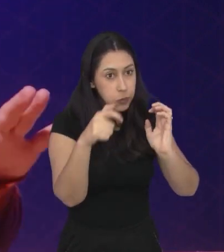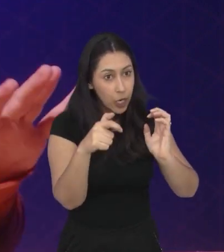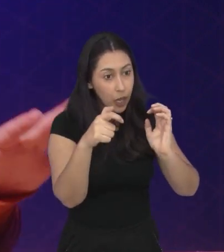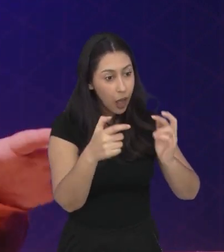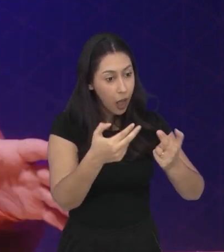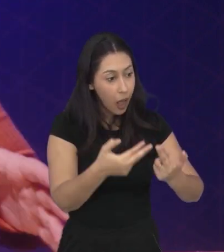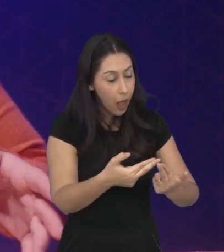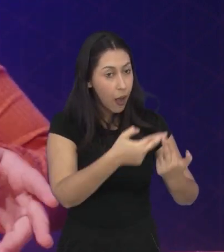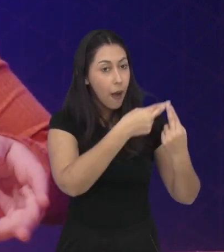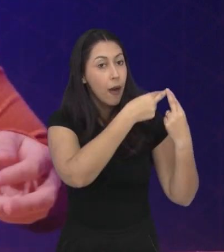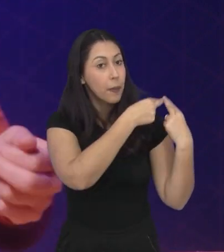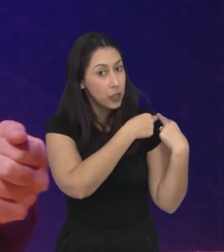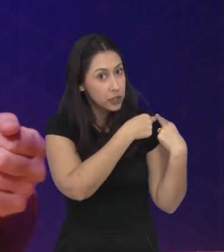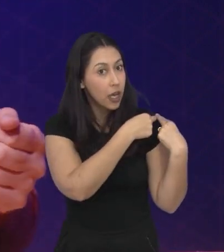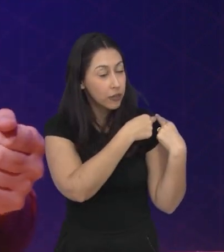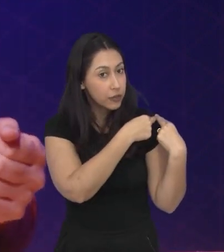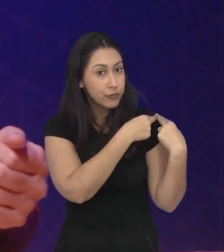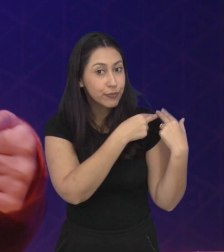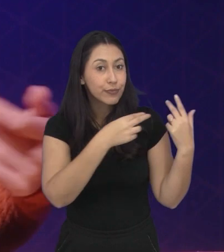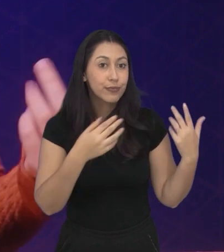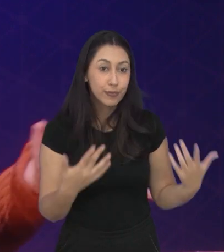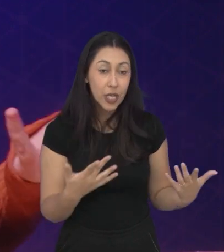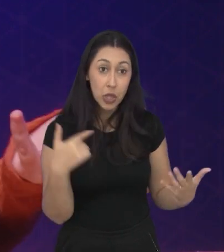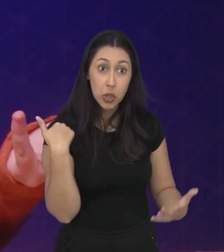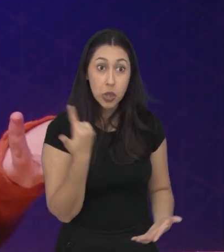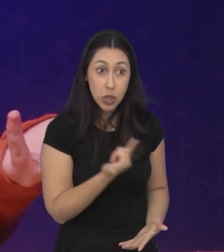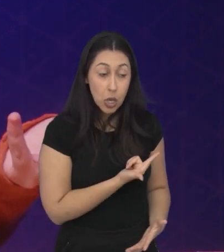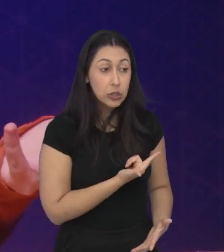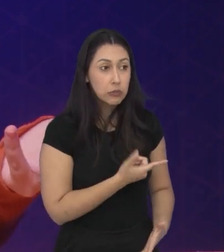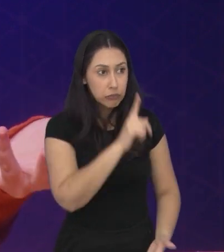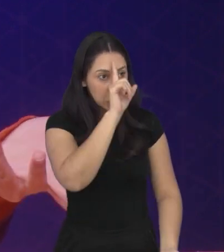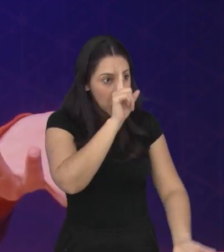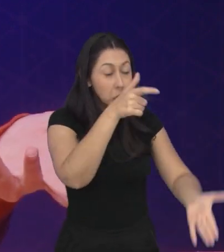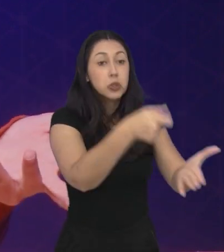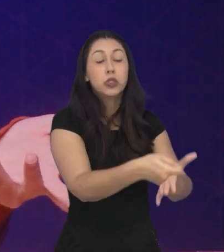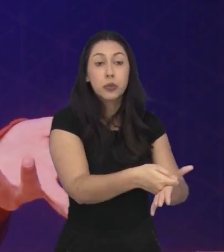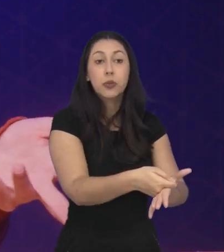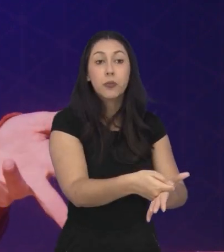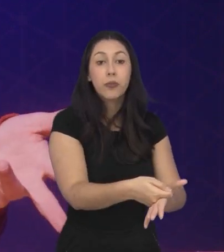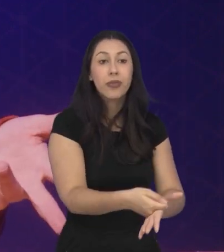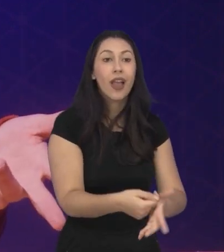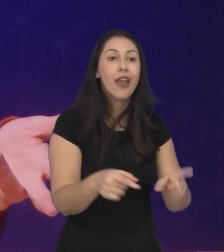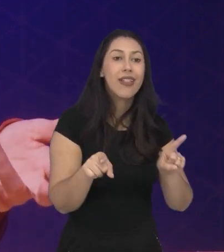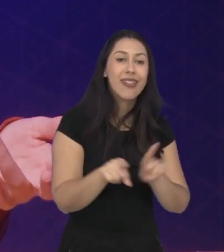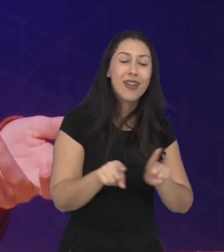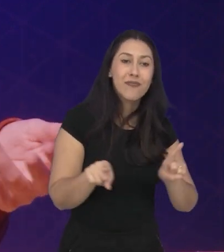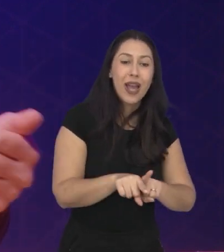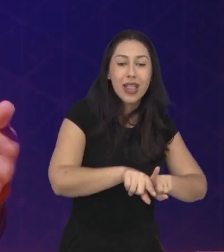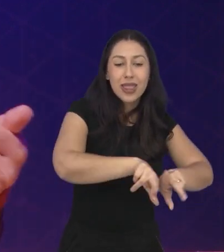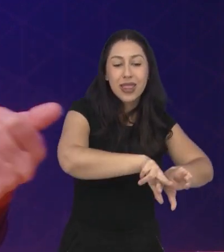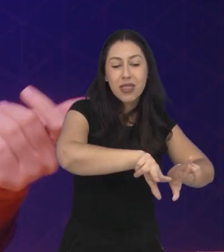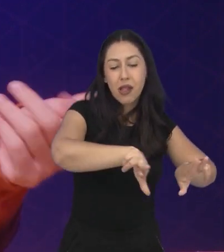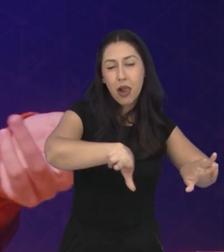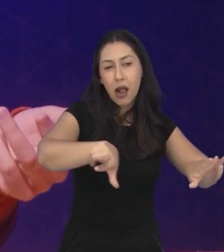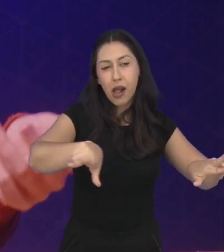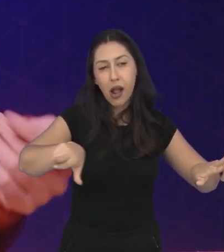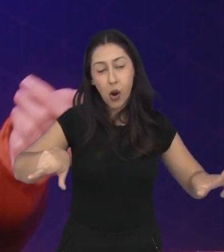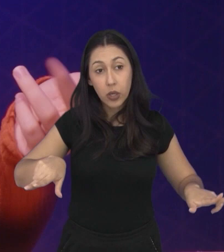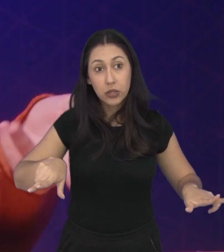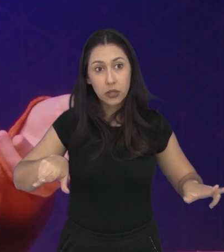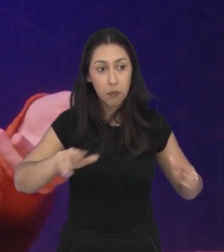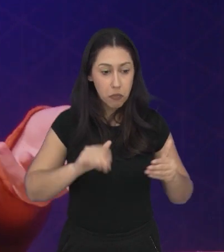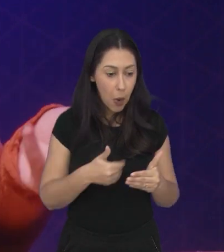está responsável aí por nós escolhermos as coisas, e existem muitos